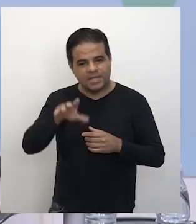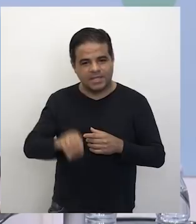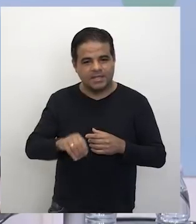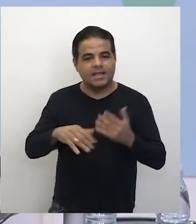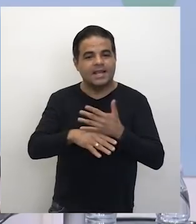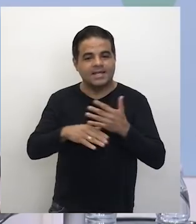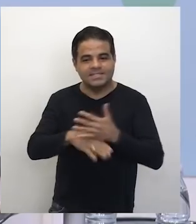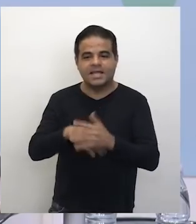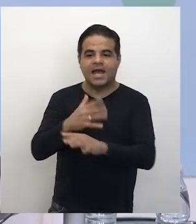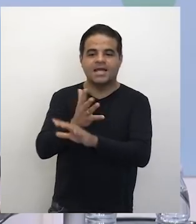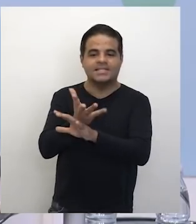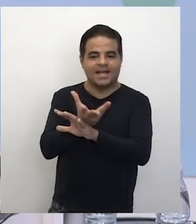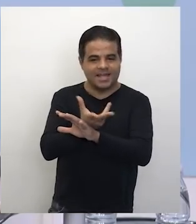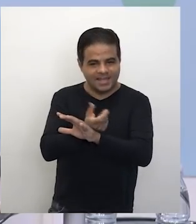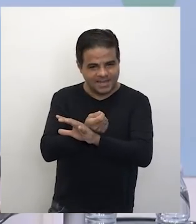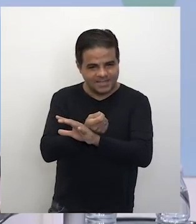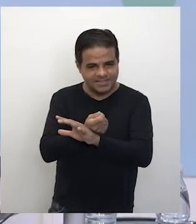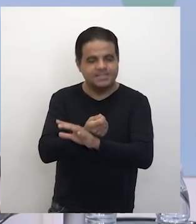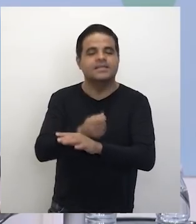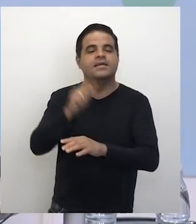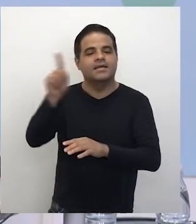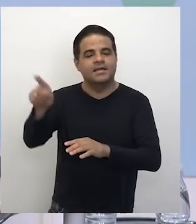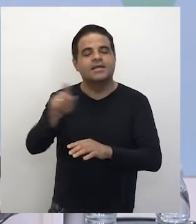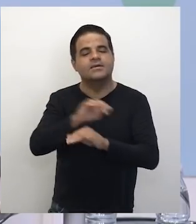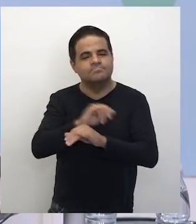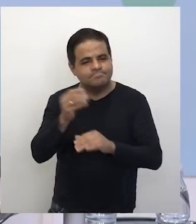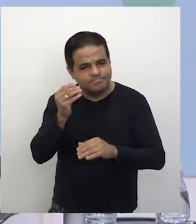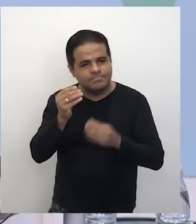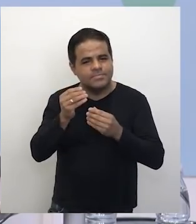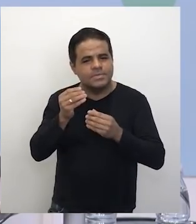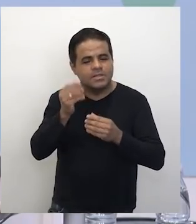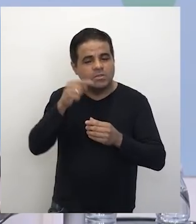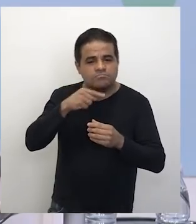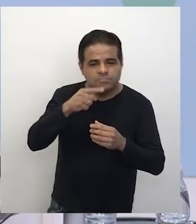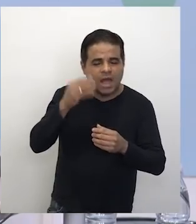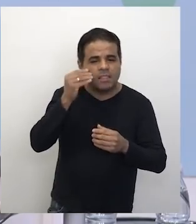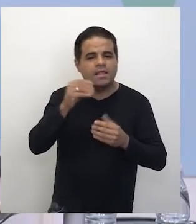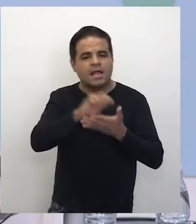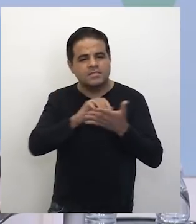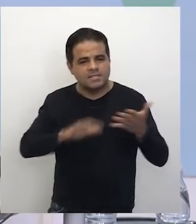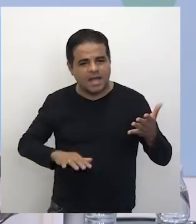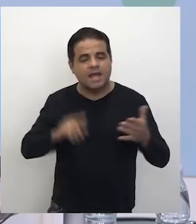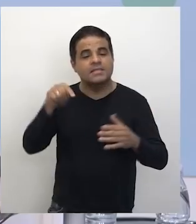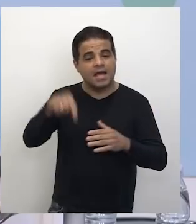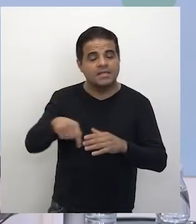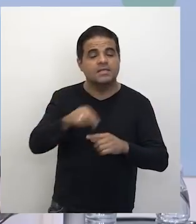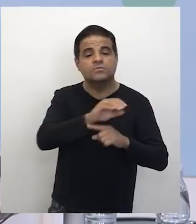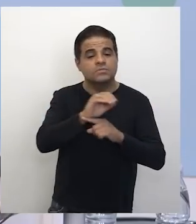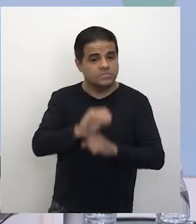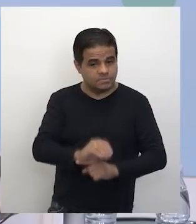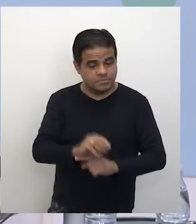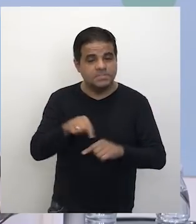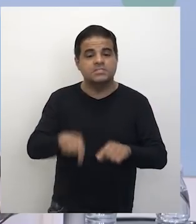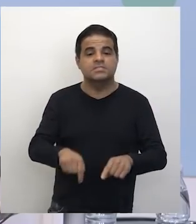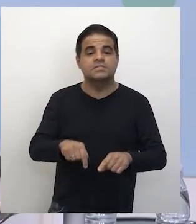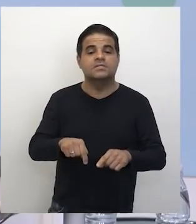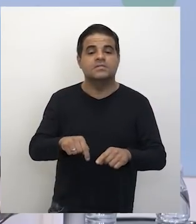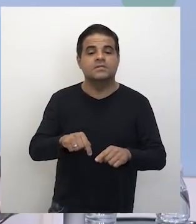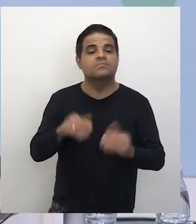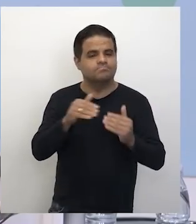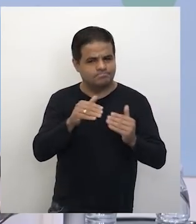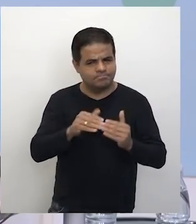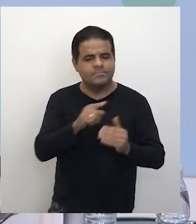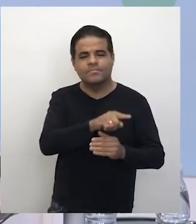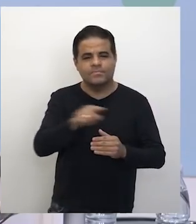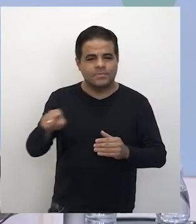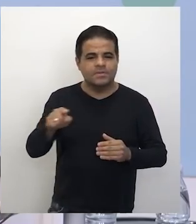cidade de Caieiras. Dando um anúncio aí para o pessoal, não deixem de realizar as atividades aqui no Centro de Mídias. Concordamos,